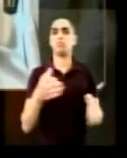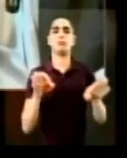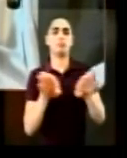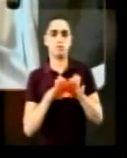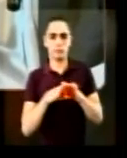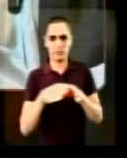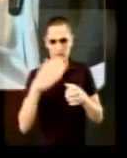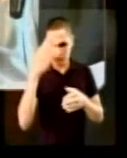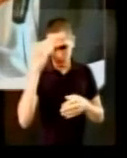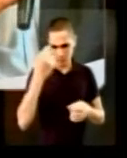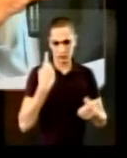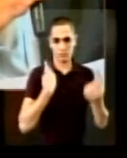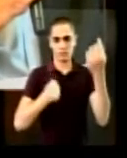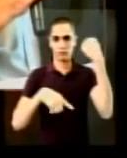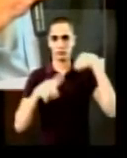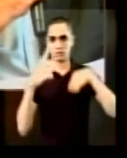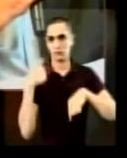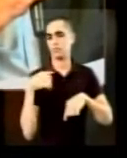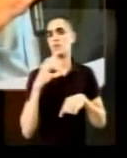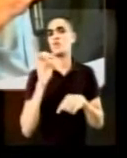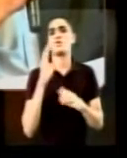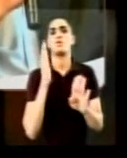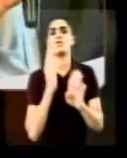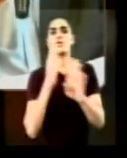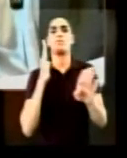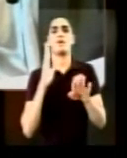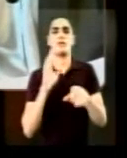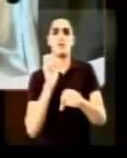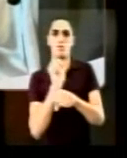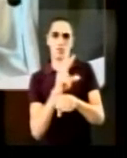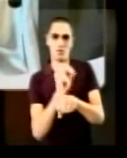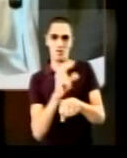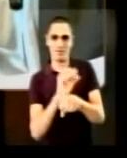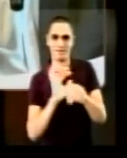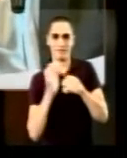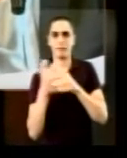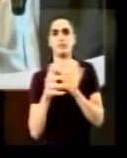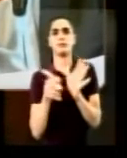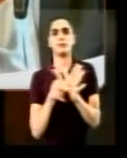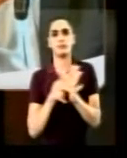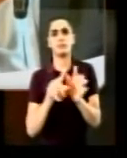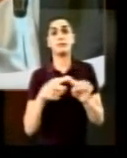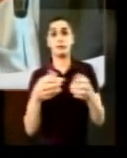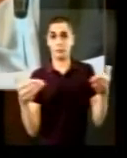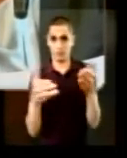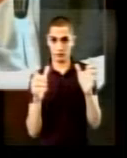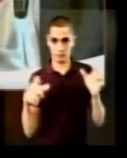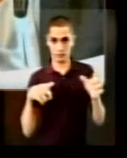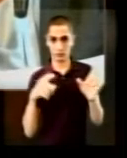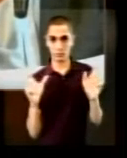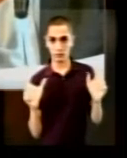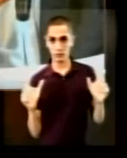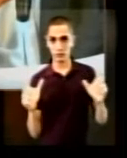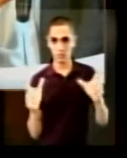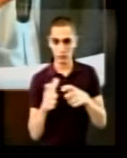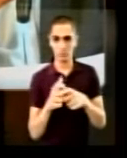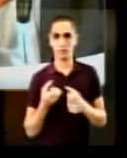mais a detecção do vírus. Nós também tivemos uma queda muito importante,